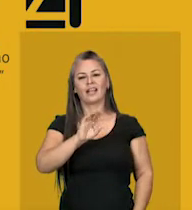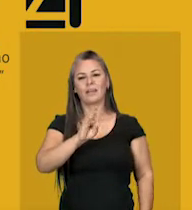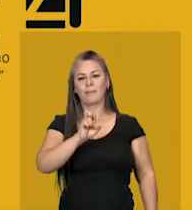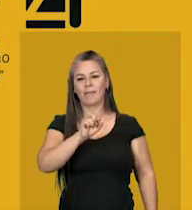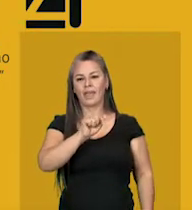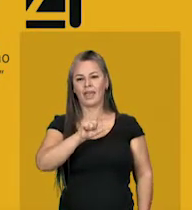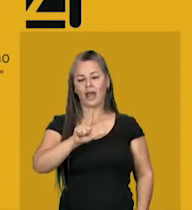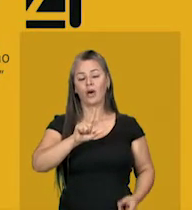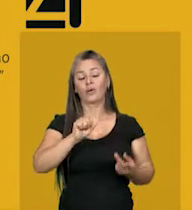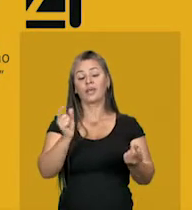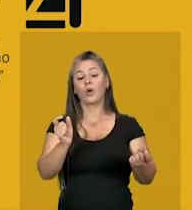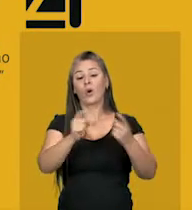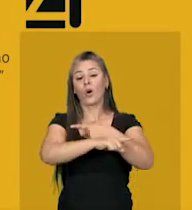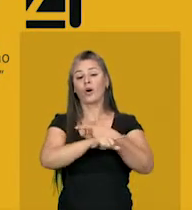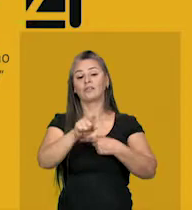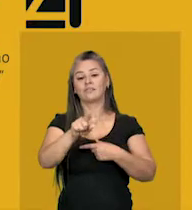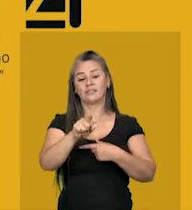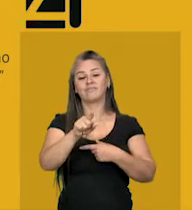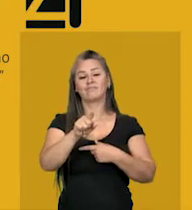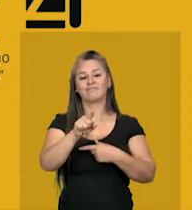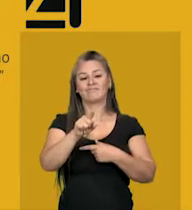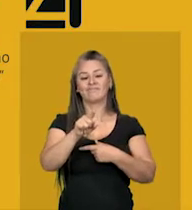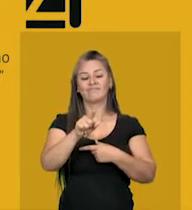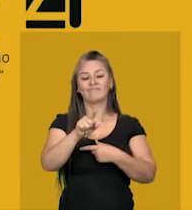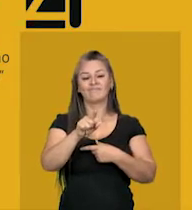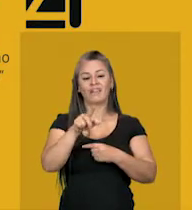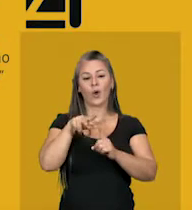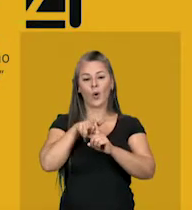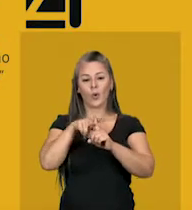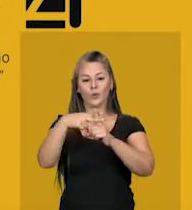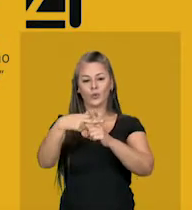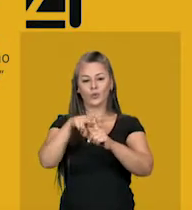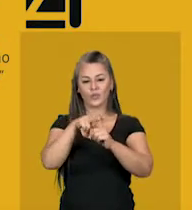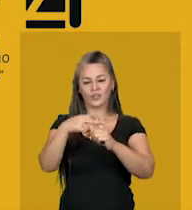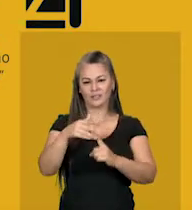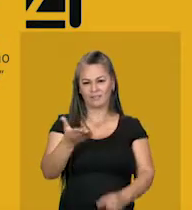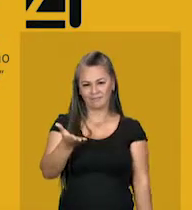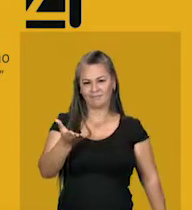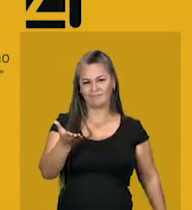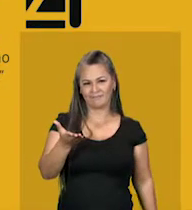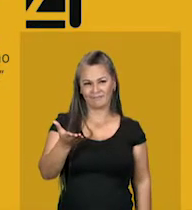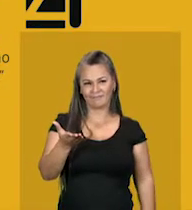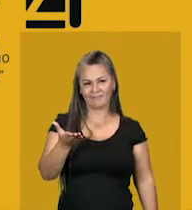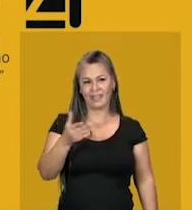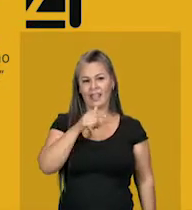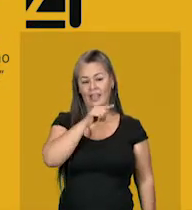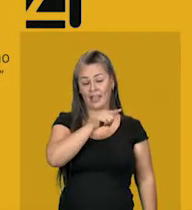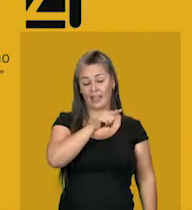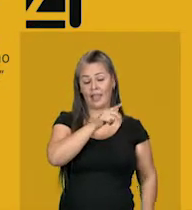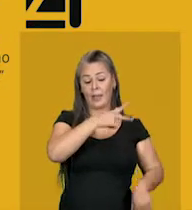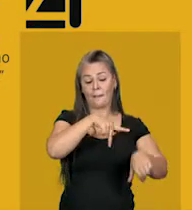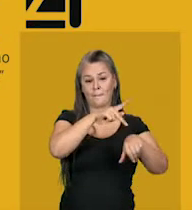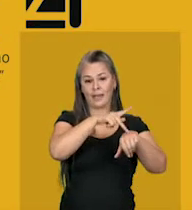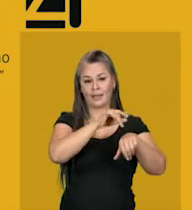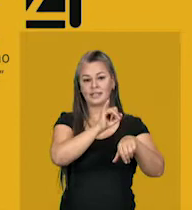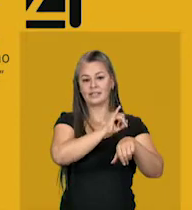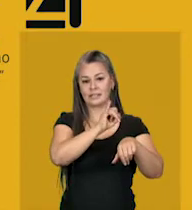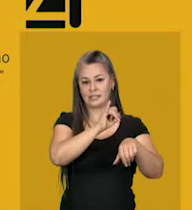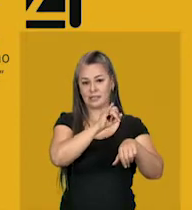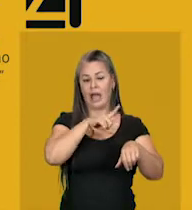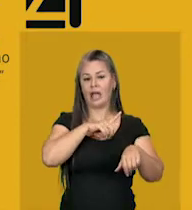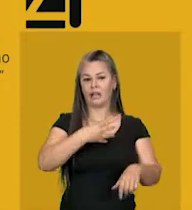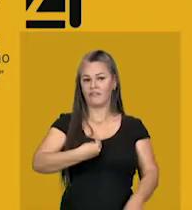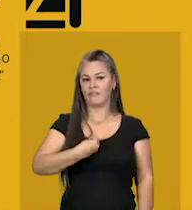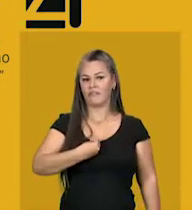socialista, né? A Itália e a Alemanha dos anos 20 apresentam para a gente os exemplos mais clássicos, né, do Estado nazifascista,